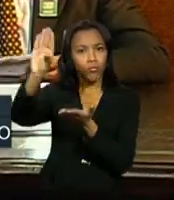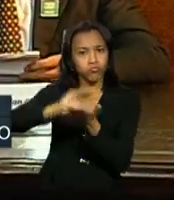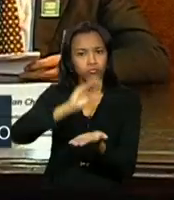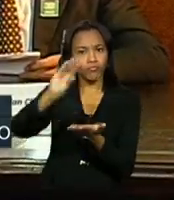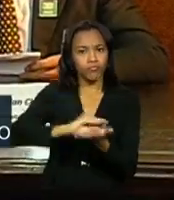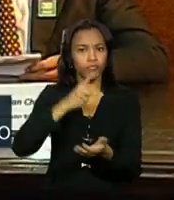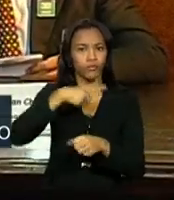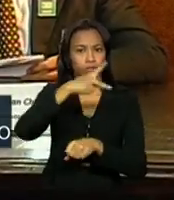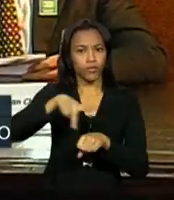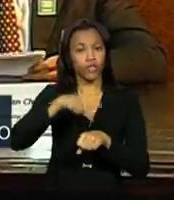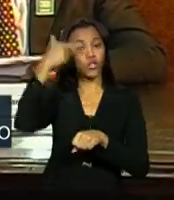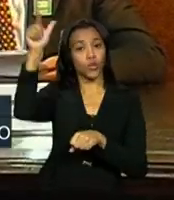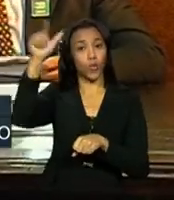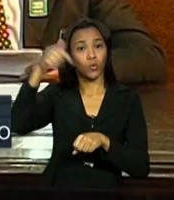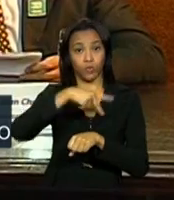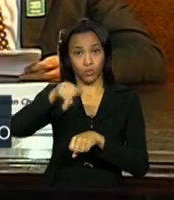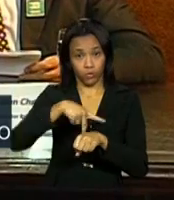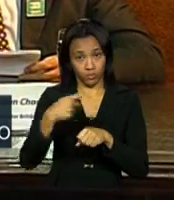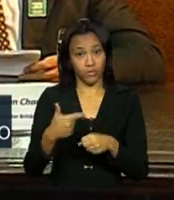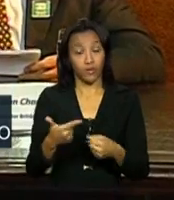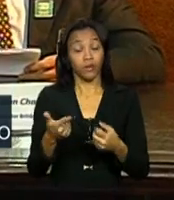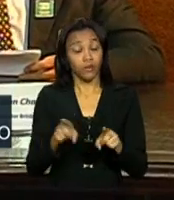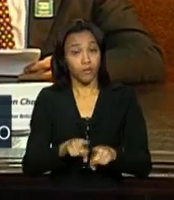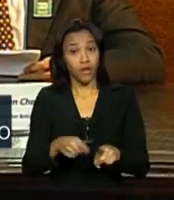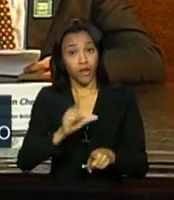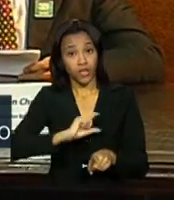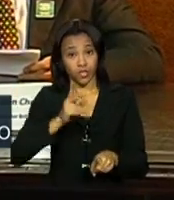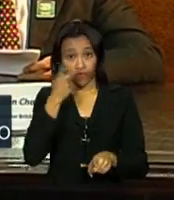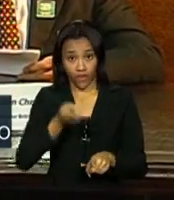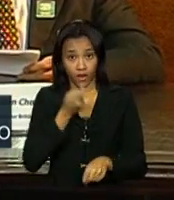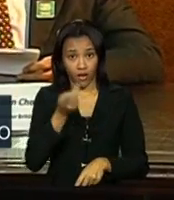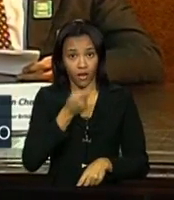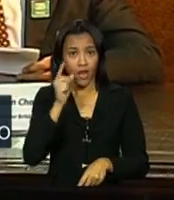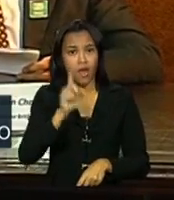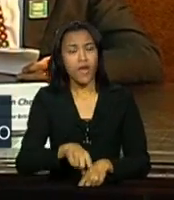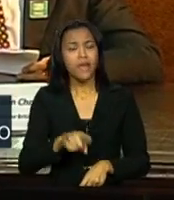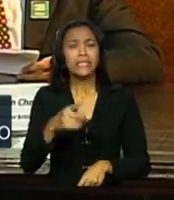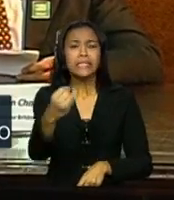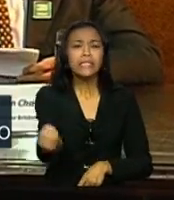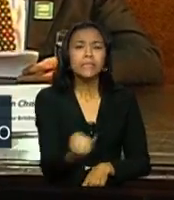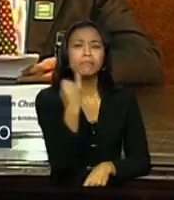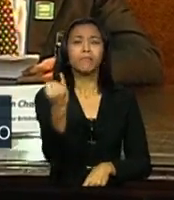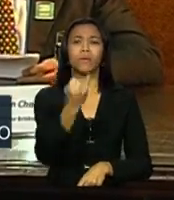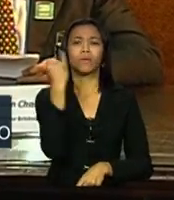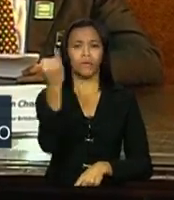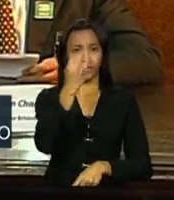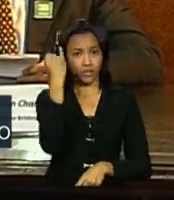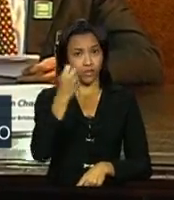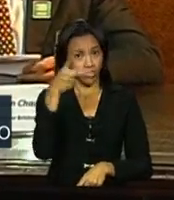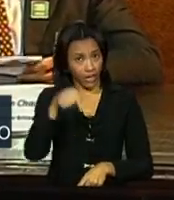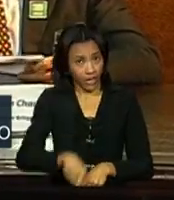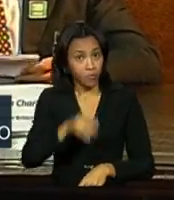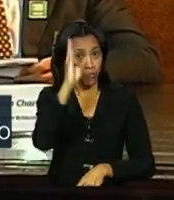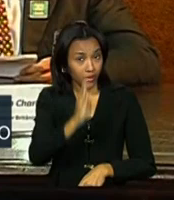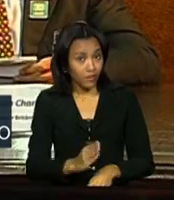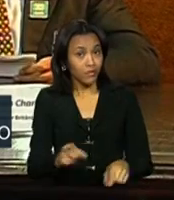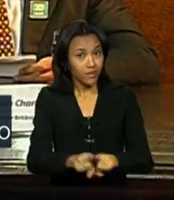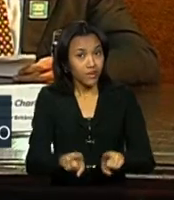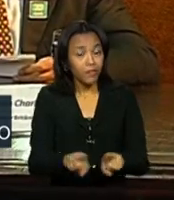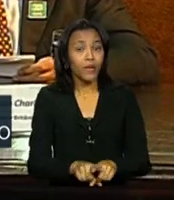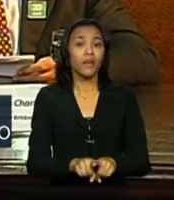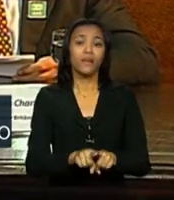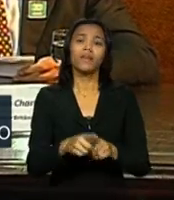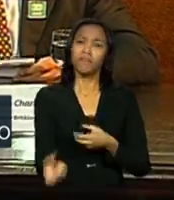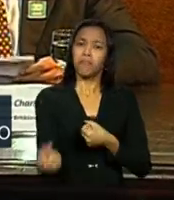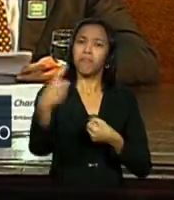acho como nós falamos antes disso é é é é uma coisa muito importante para para o Brasil e para a parceria